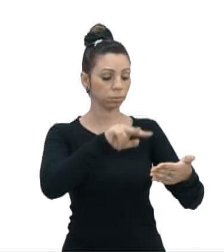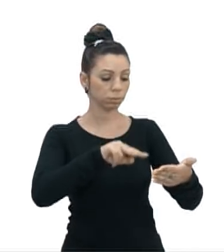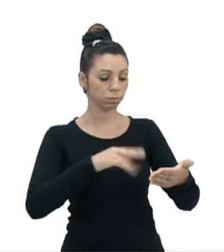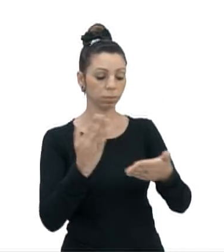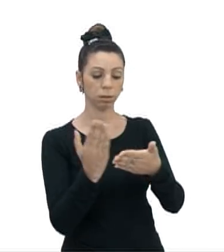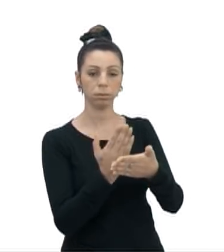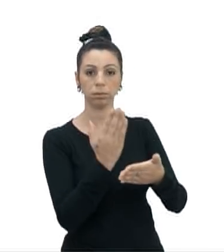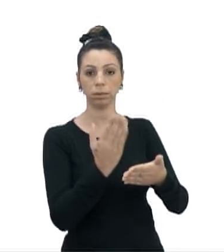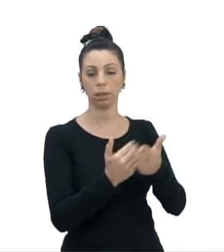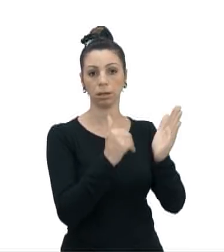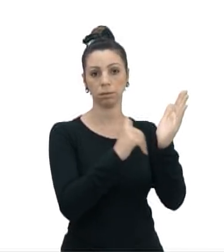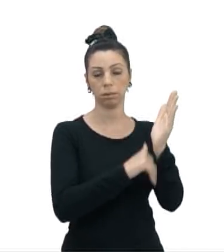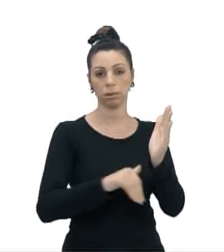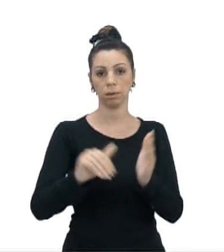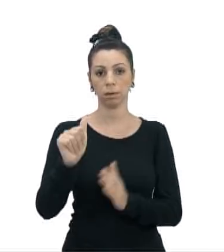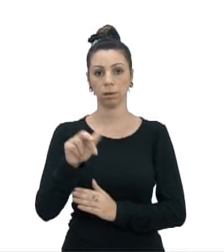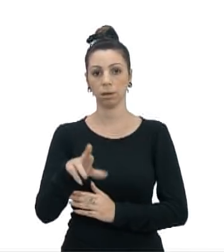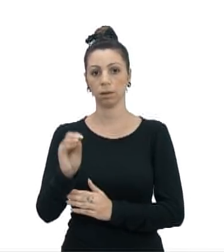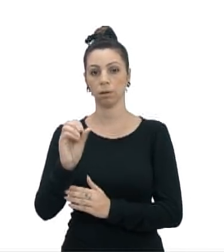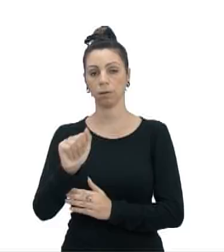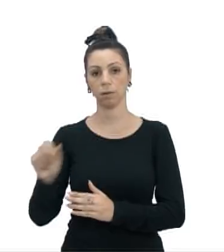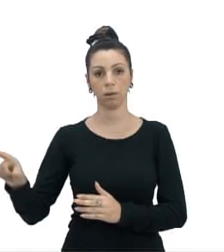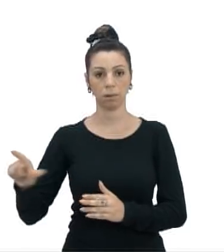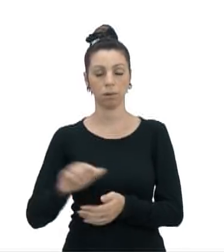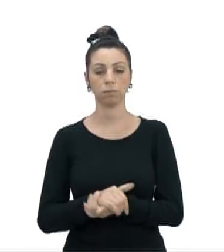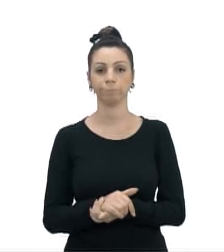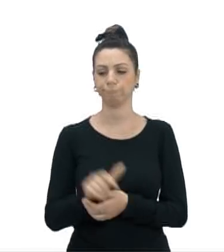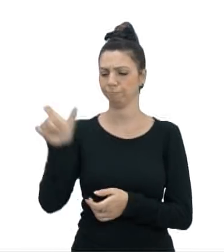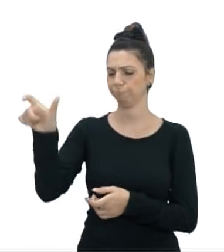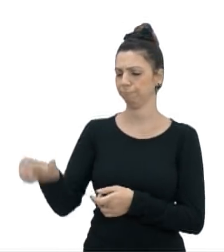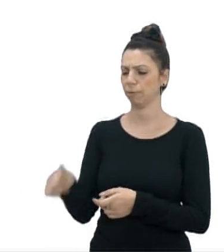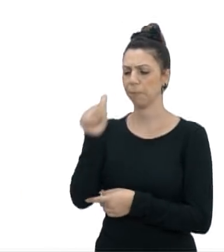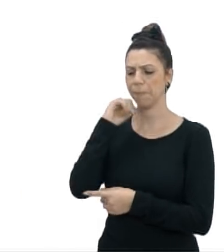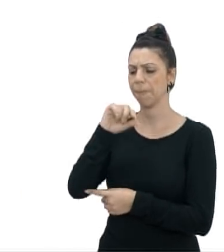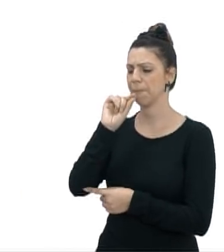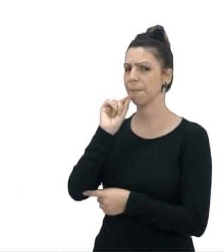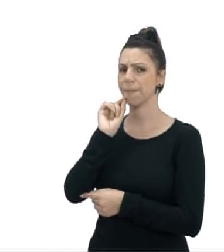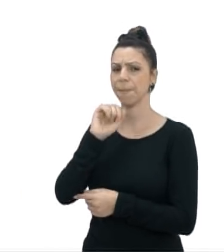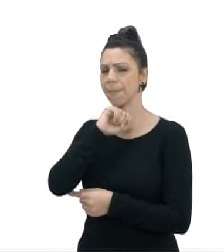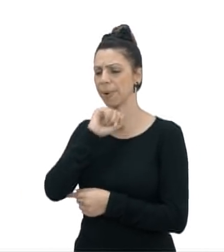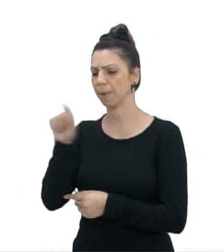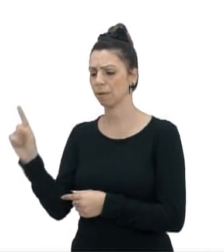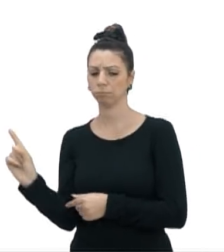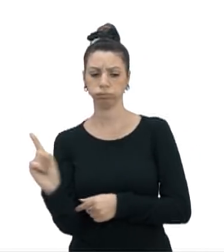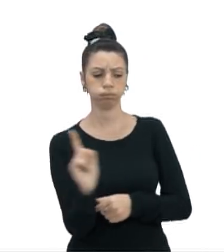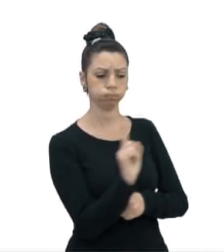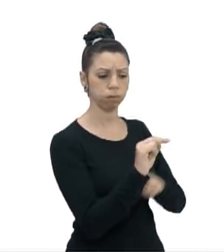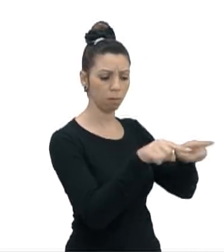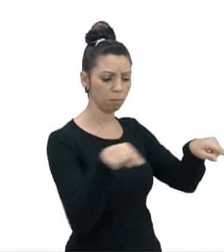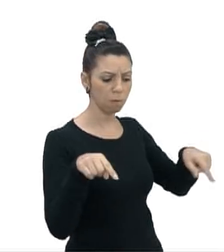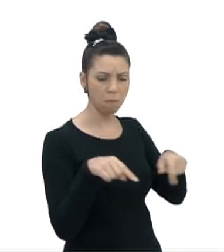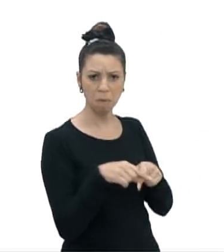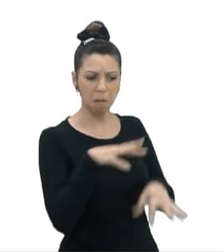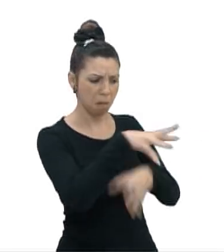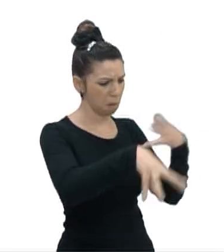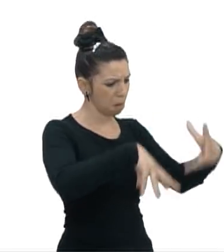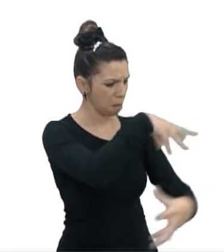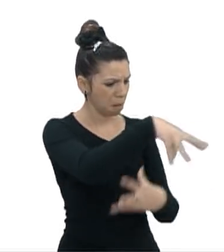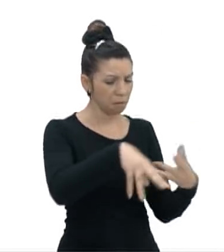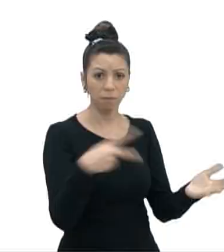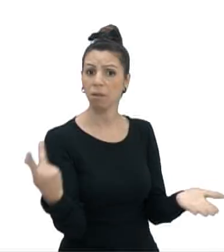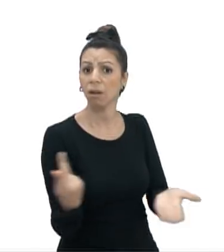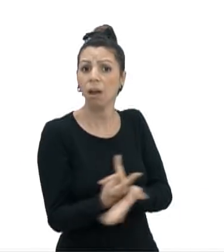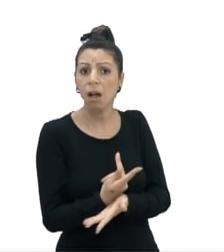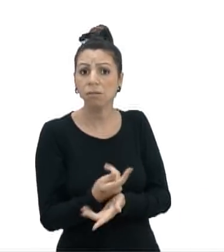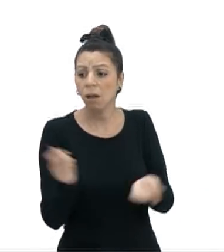Carol. Isso aí que ela fez de vir ao meu quarto e mexer em tudo foi muito errado e ela tinha que me pedir